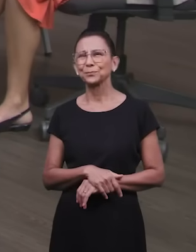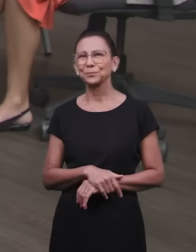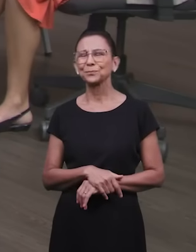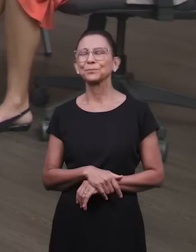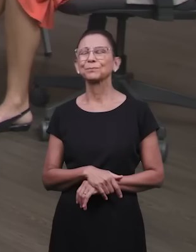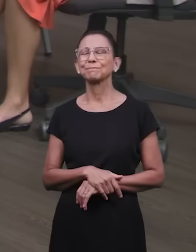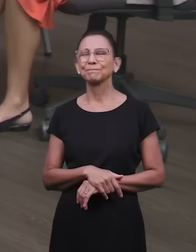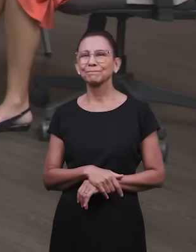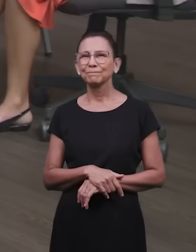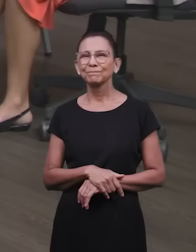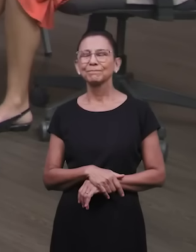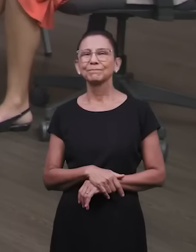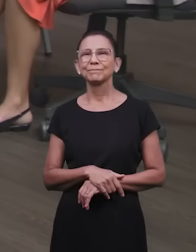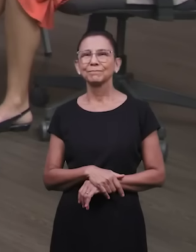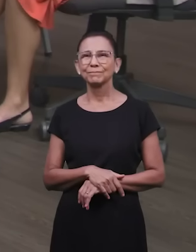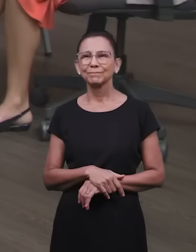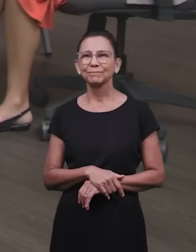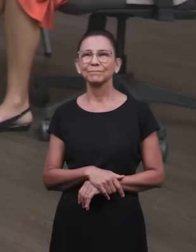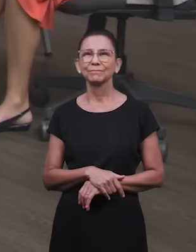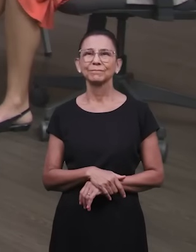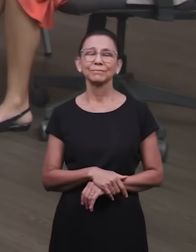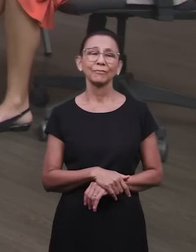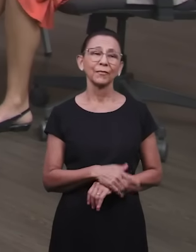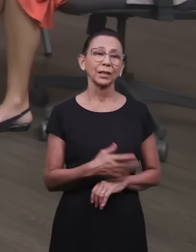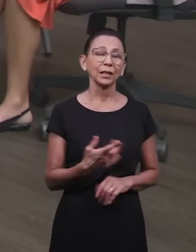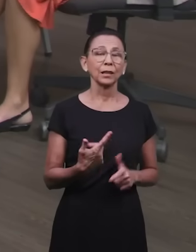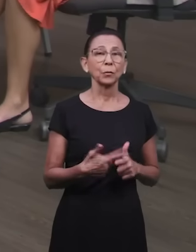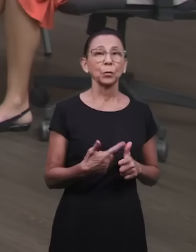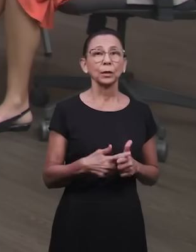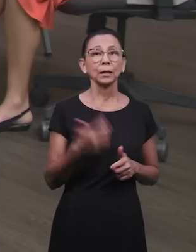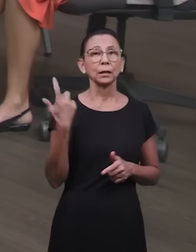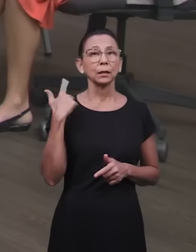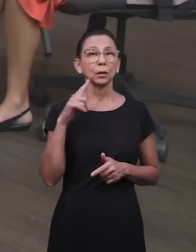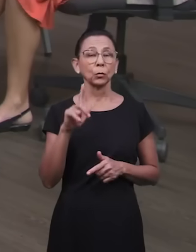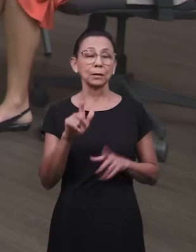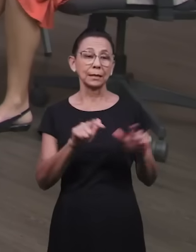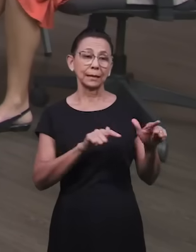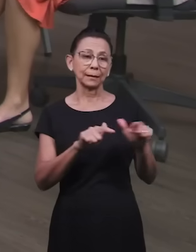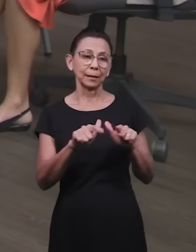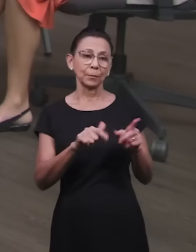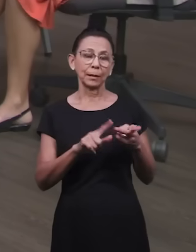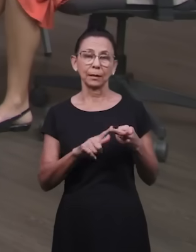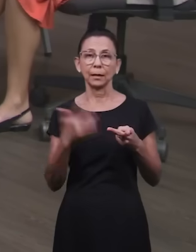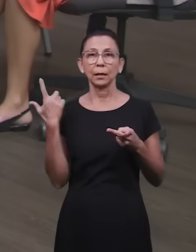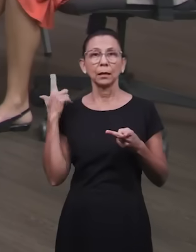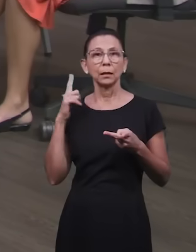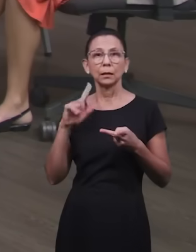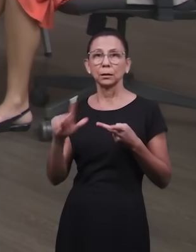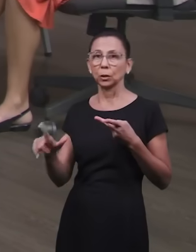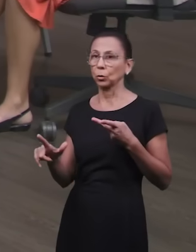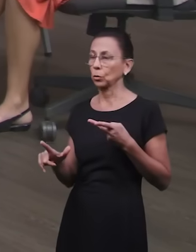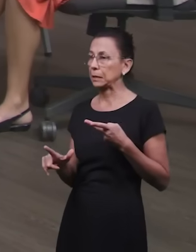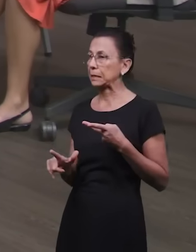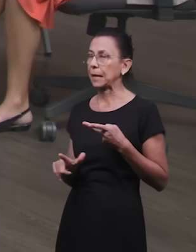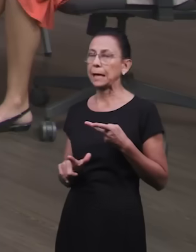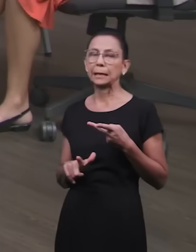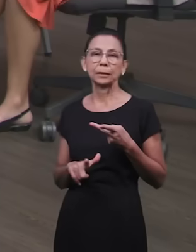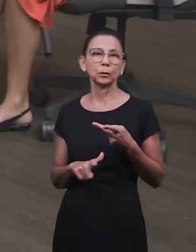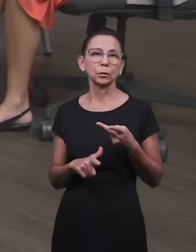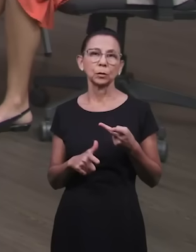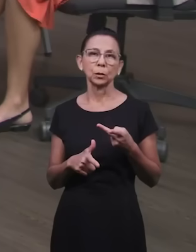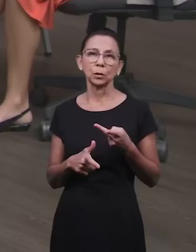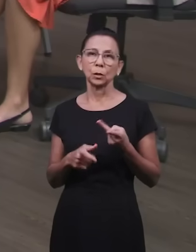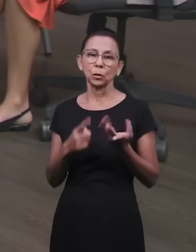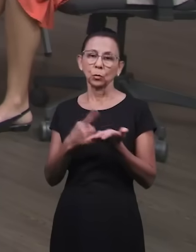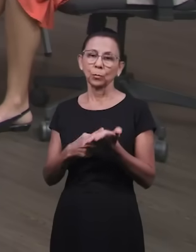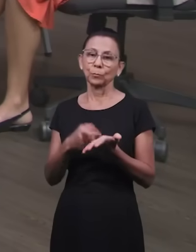né? Sim, é muito frequente, não apenas sem estudar, às vezes a pessoa não consegue trabalhar, não consegue comparecer